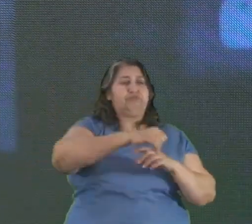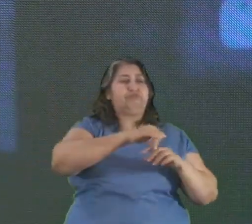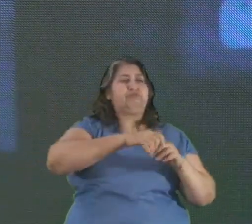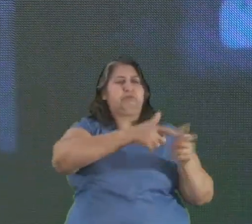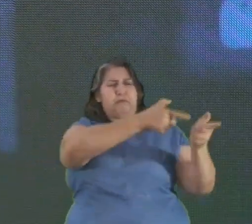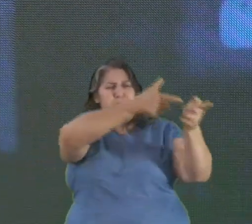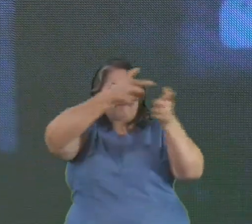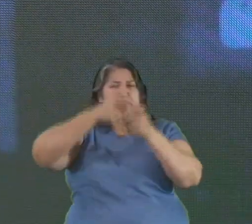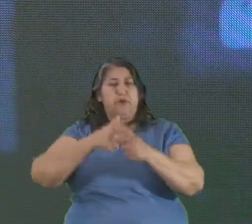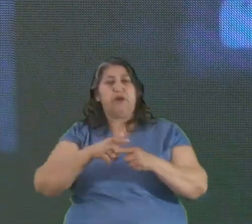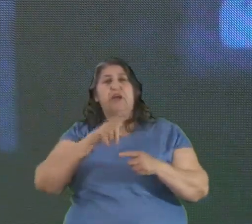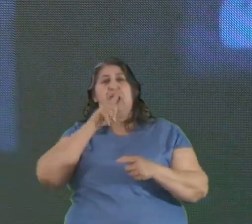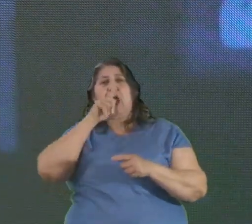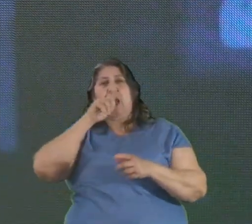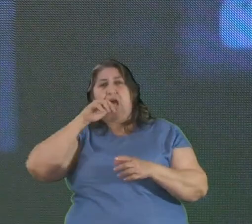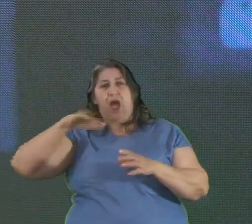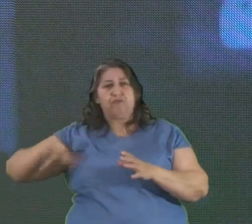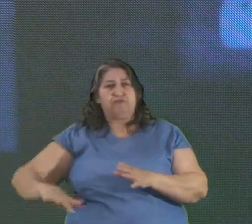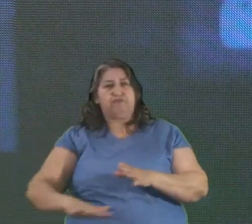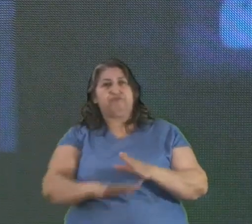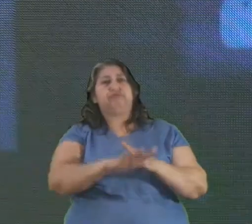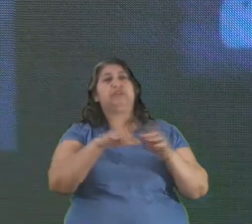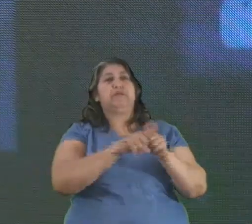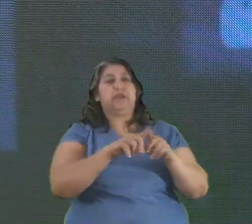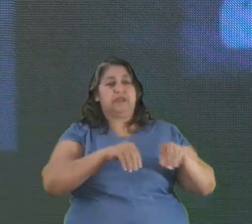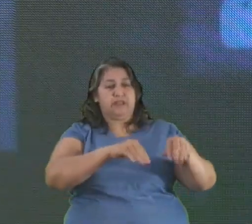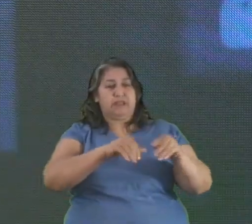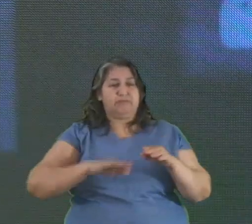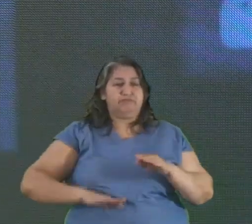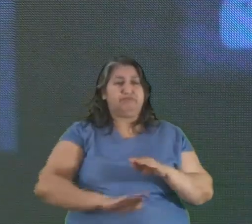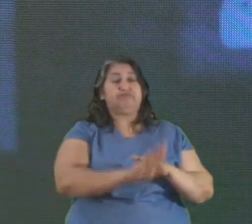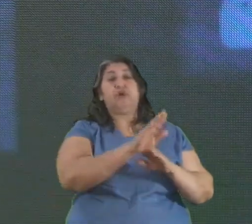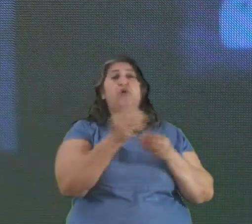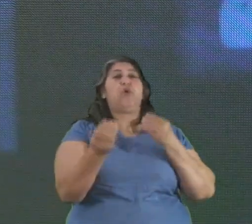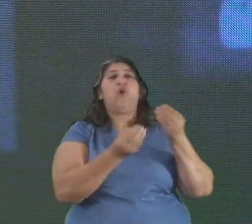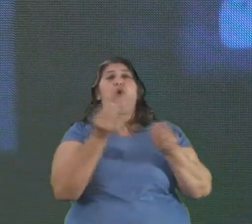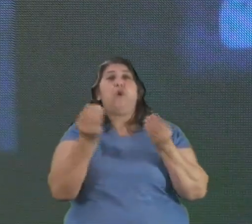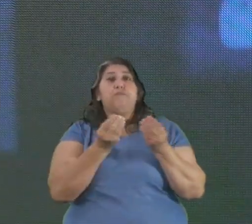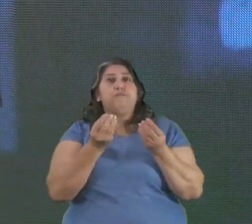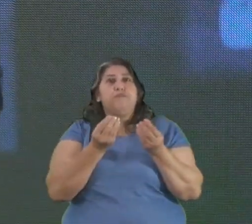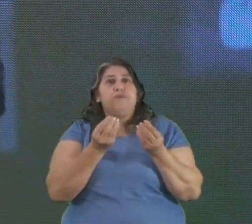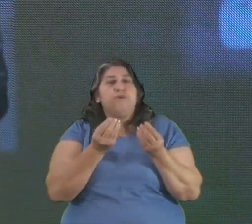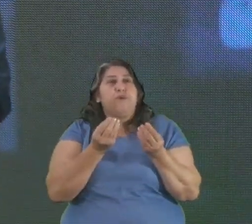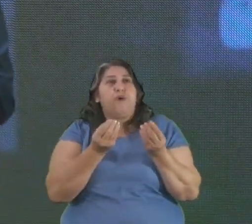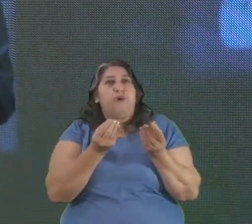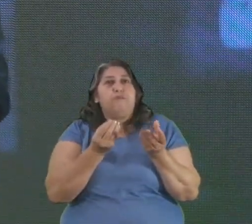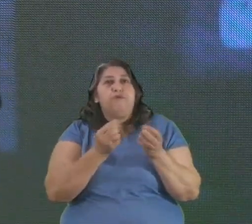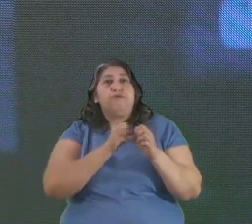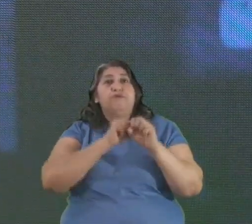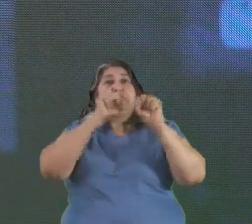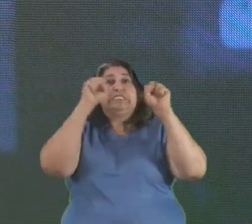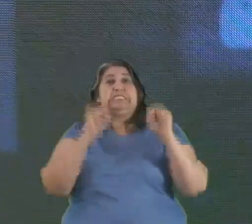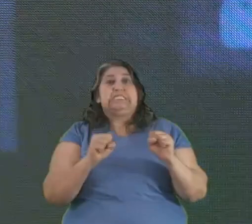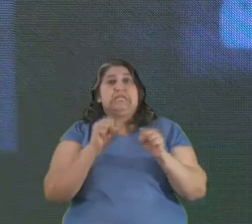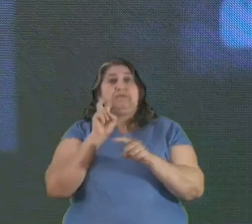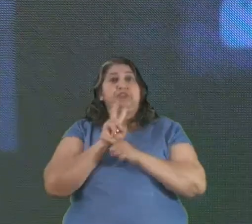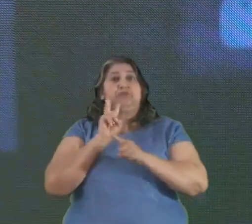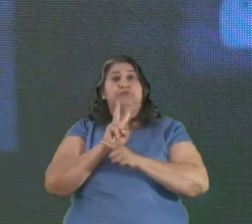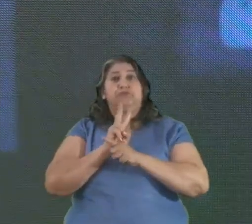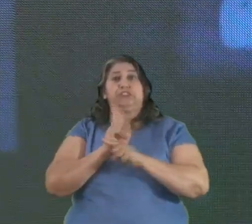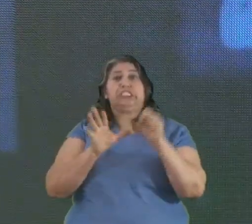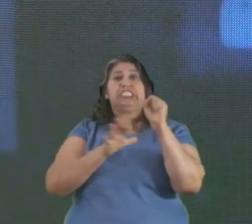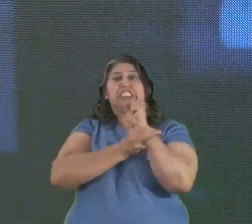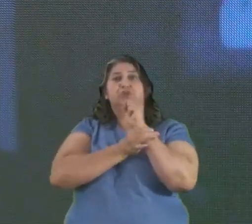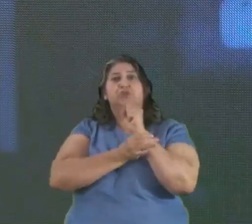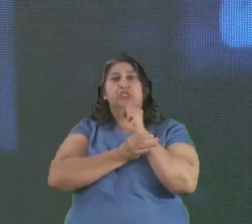água, 6:30 da manhã. Todos estão admirados por que o sistema de proteção de Israel